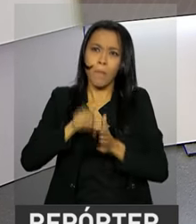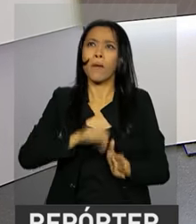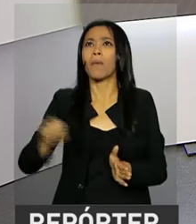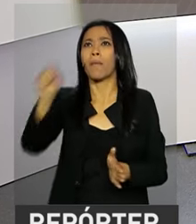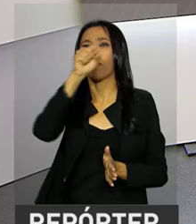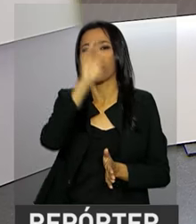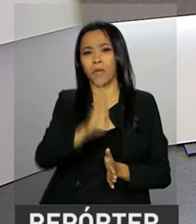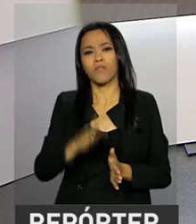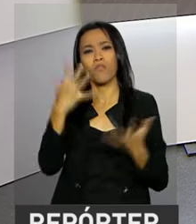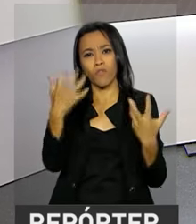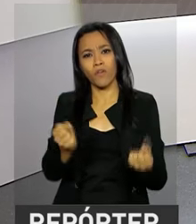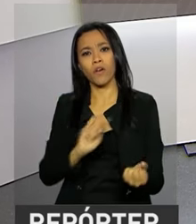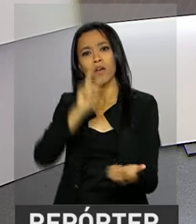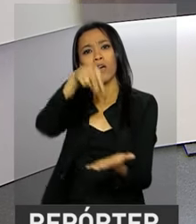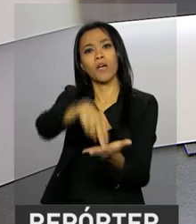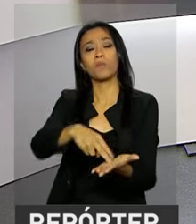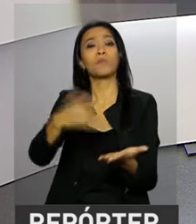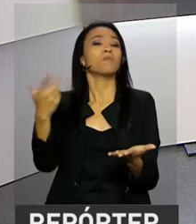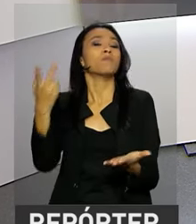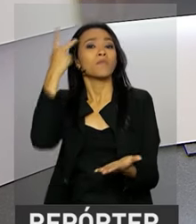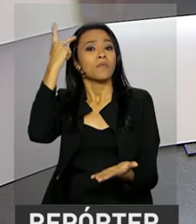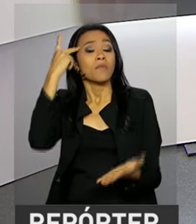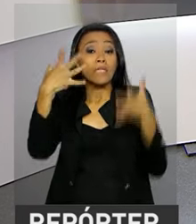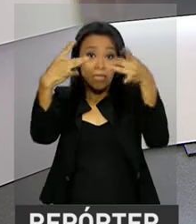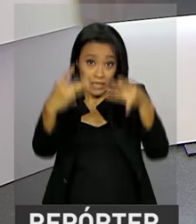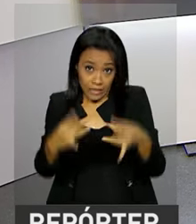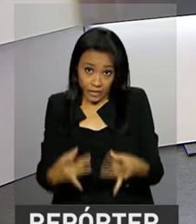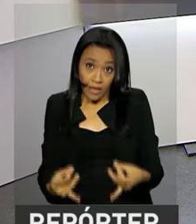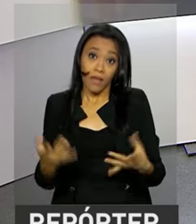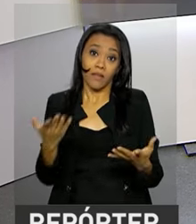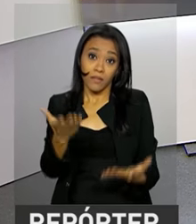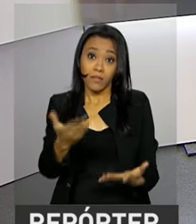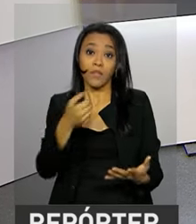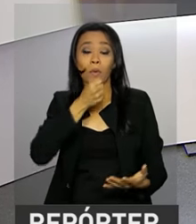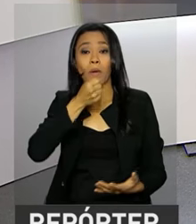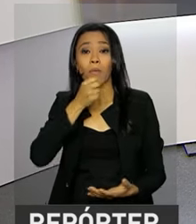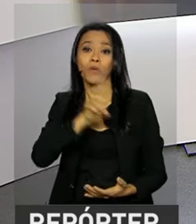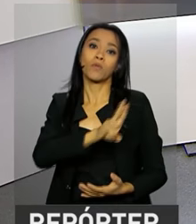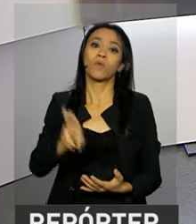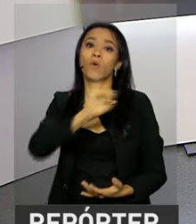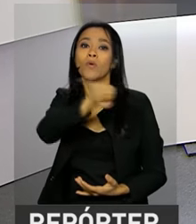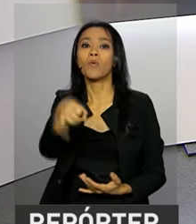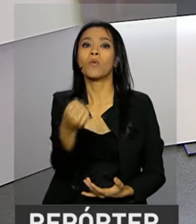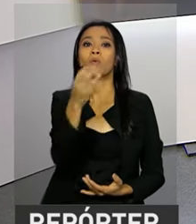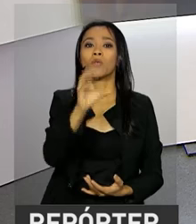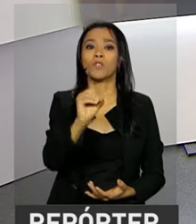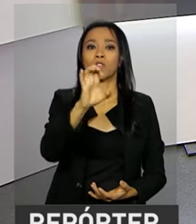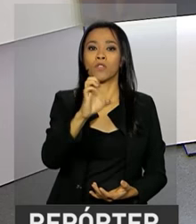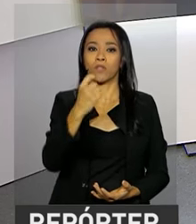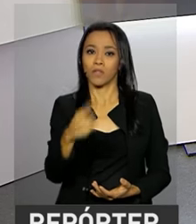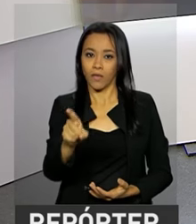nossa redação em São Paulo, saber os detalhes ao vivo com o repórter José Luiz Filho. Oi, Zé Luiz, bom dia para você.